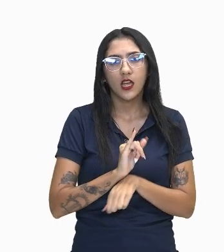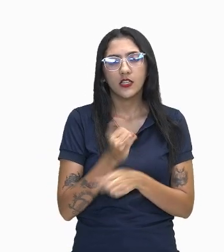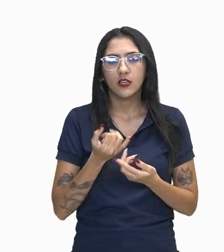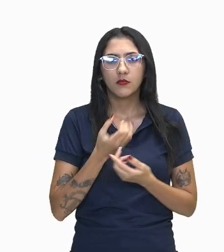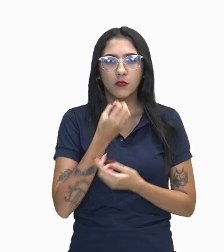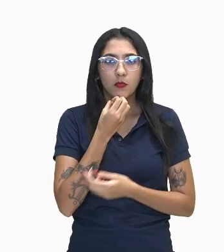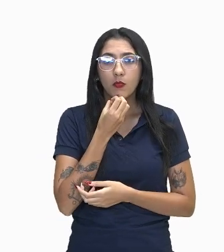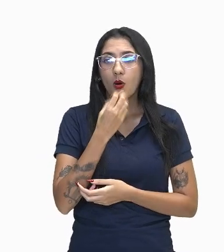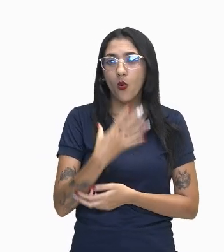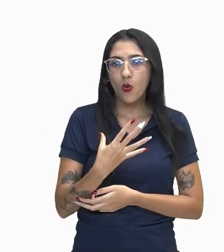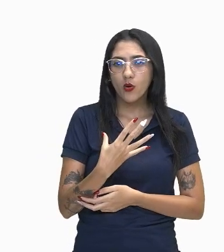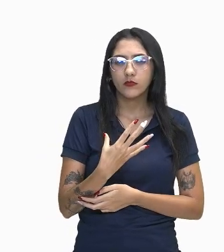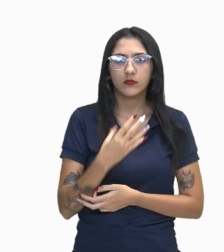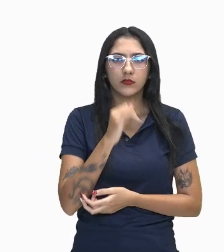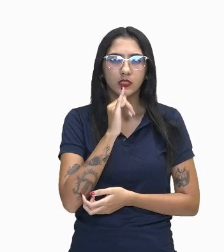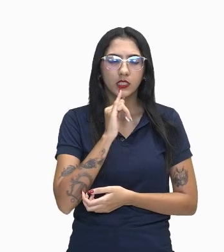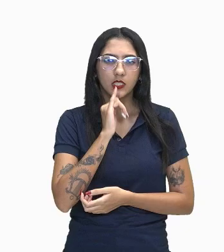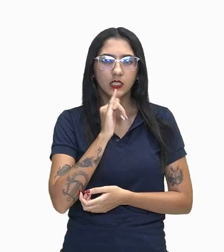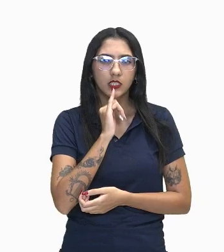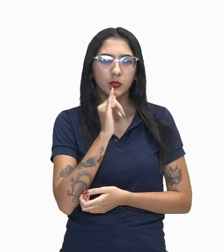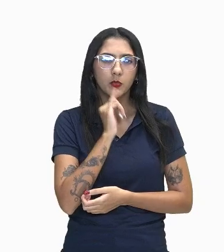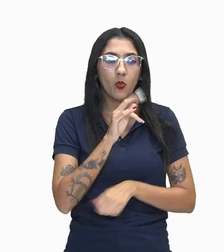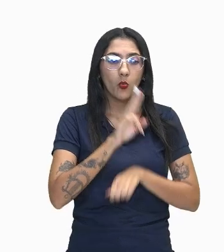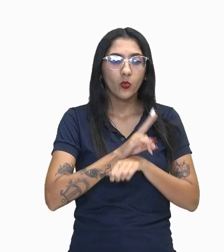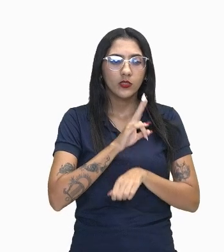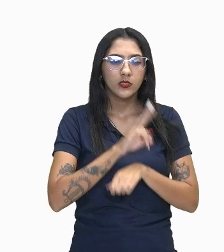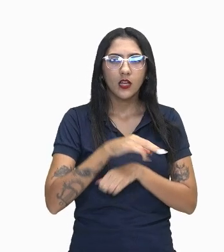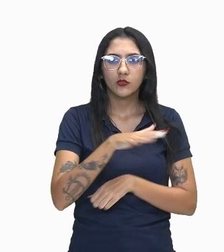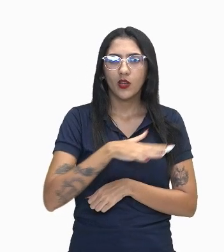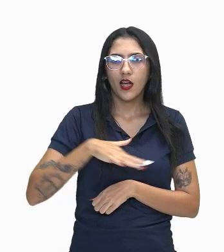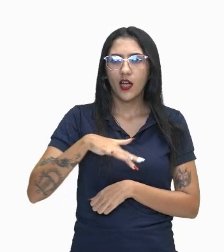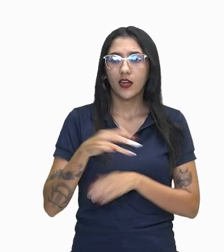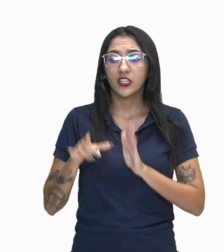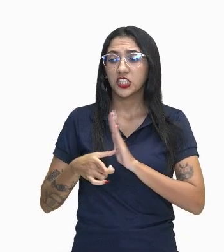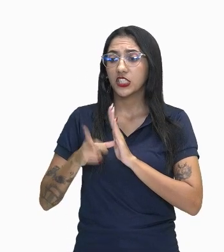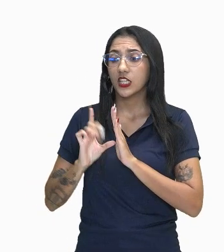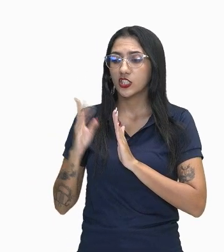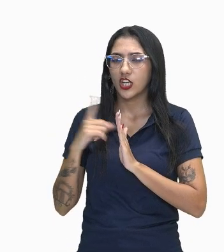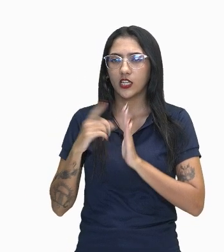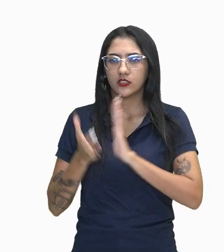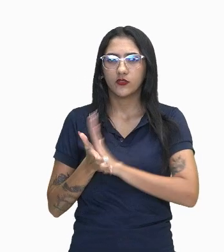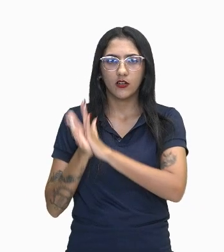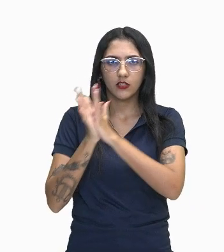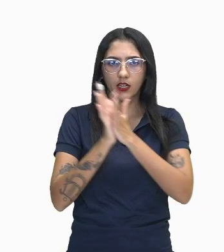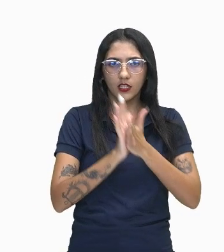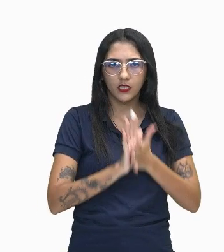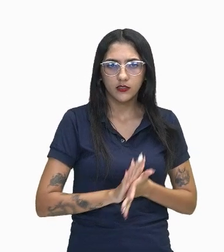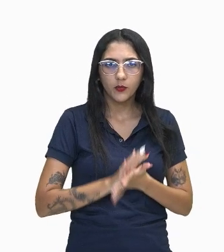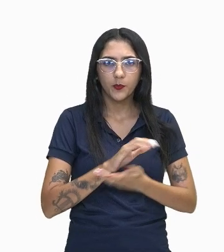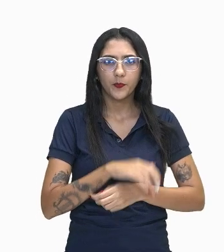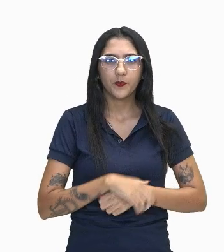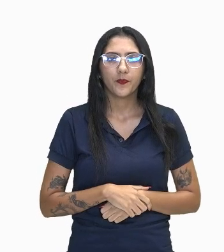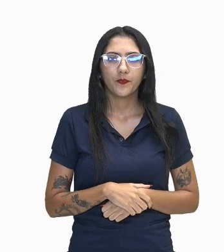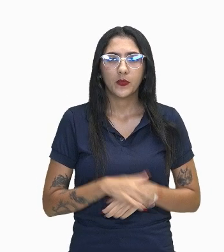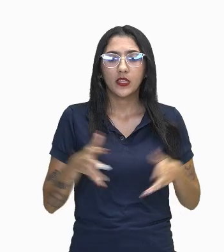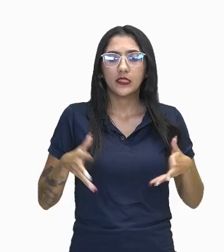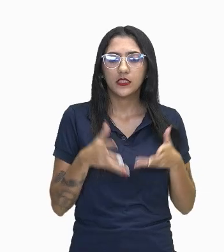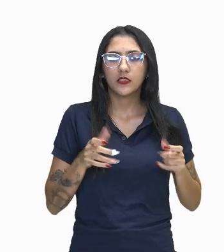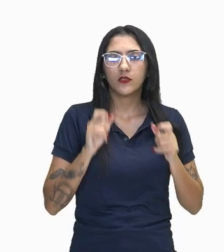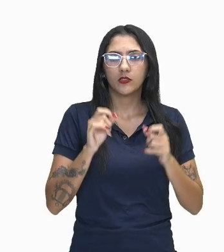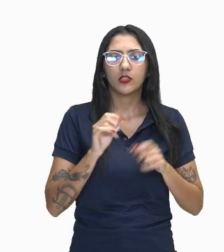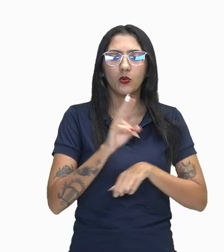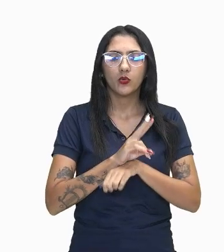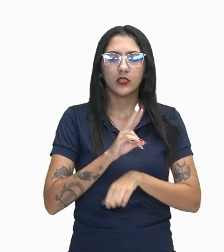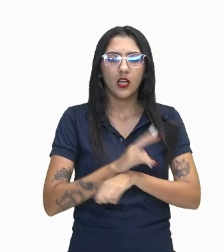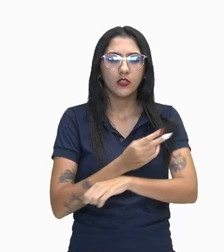na recuperação, né, de áreas degradadas. E isso combinando o quê? O cultivo de plantas